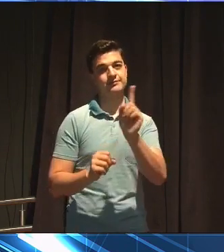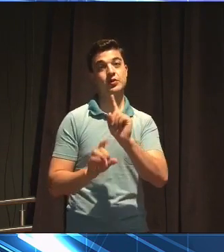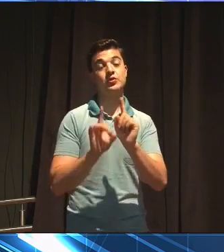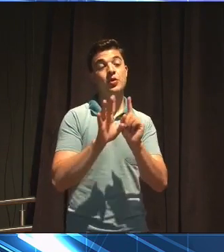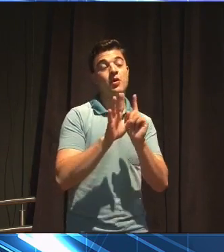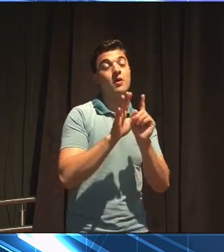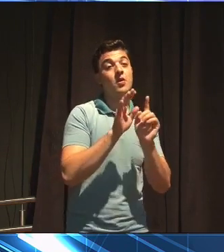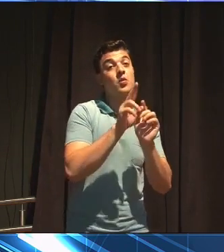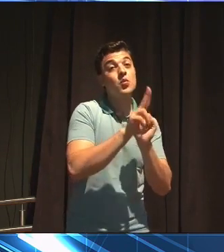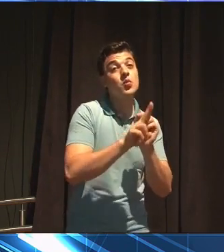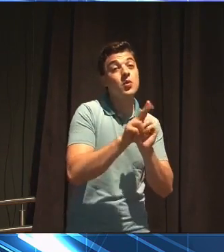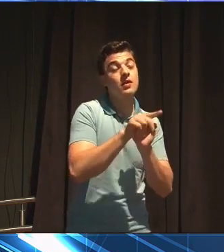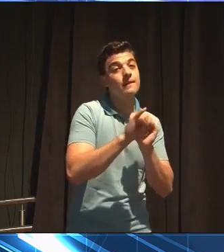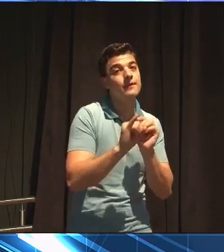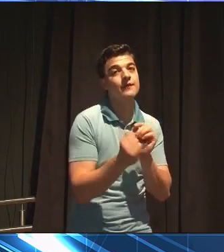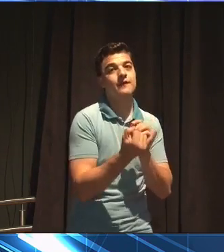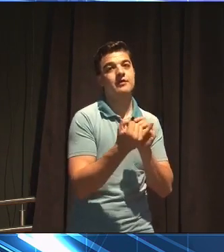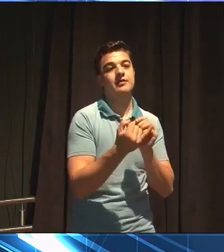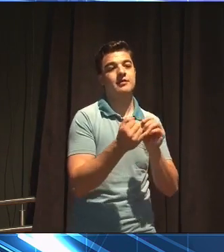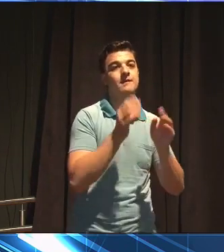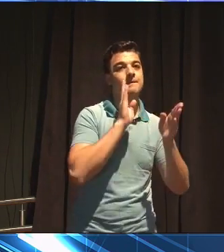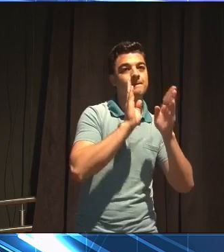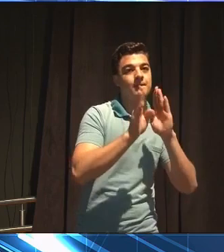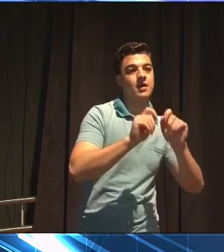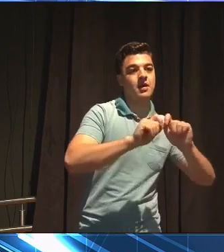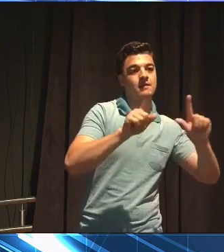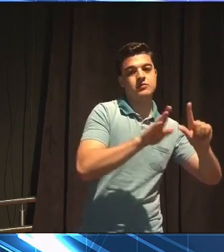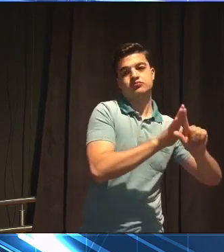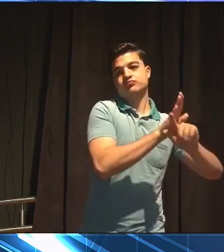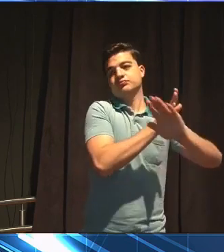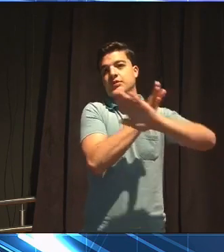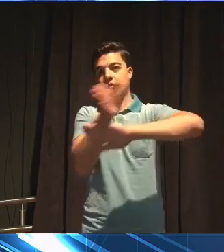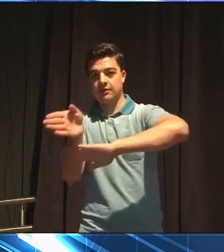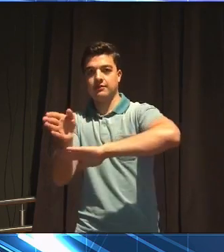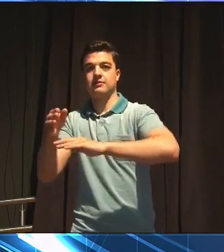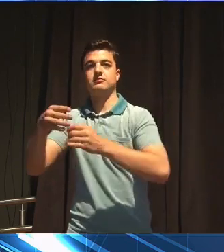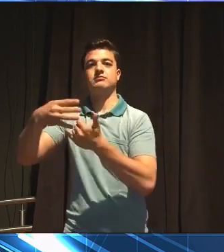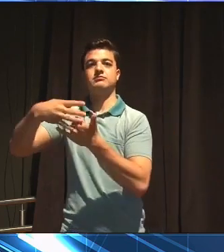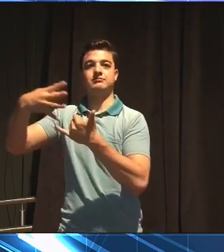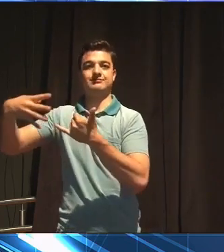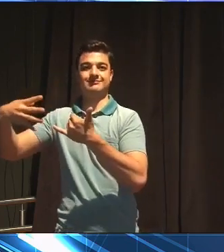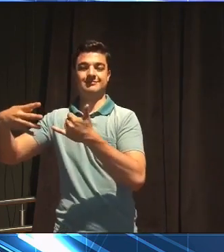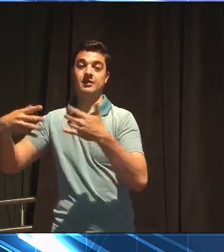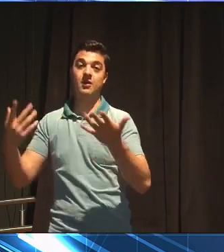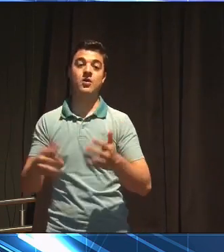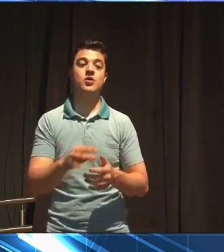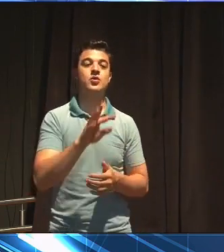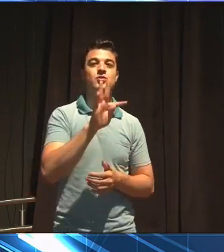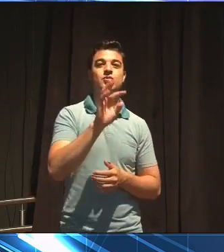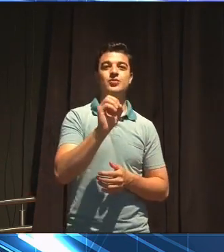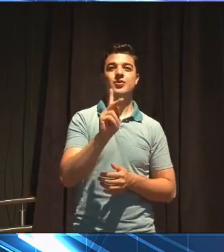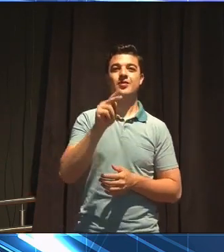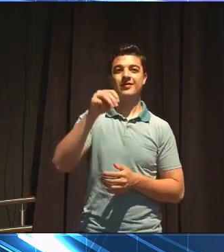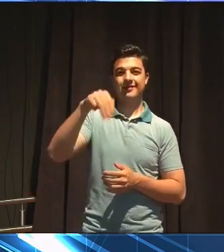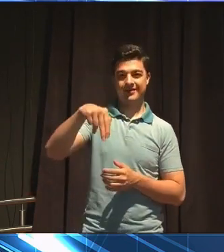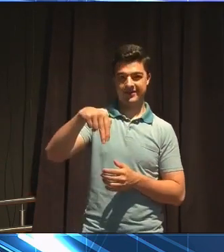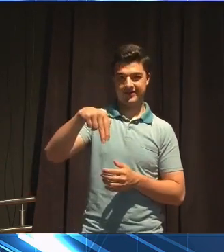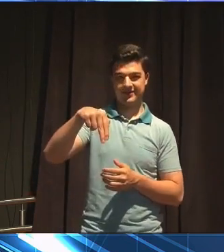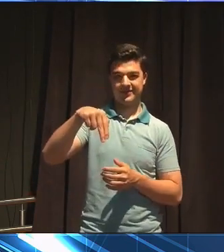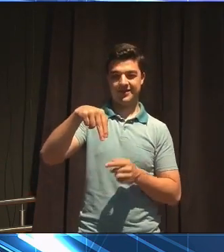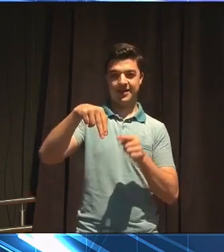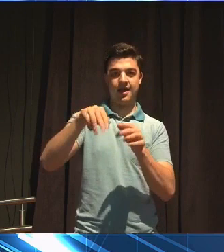E o que isso quer dizer? Que o token que o Facebook gera para o Spotify tem um nível